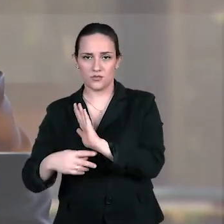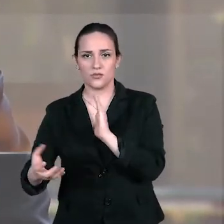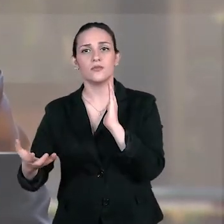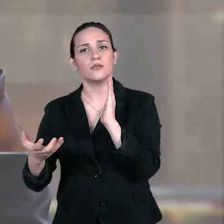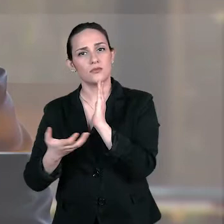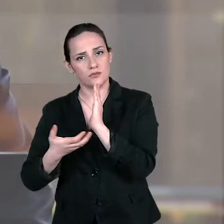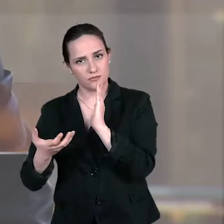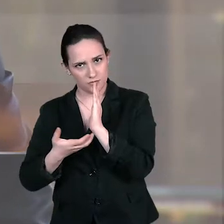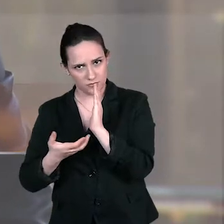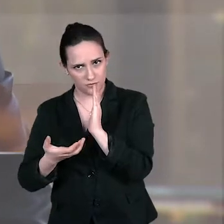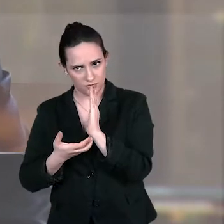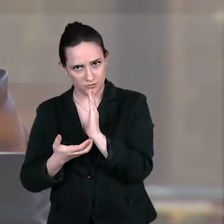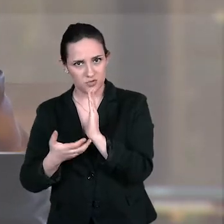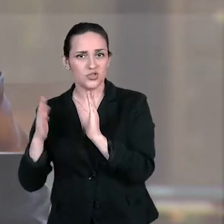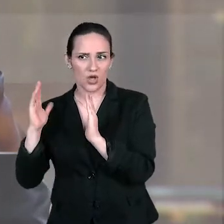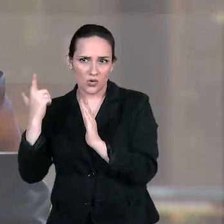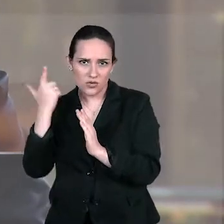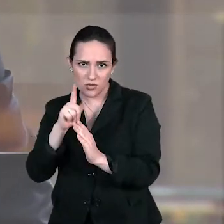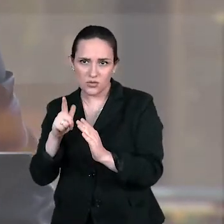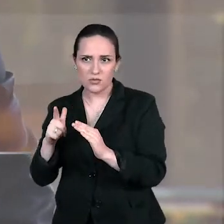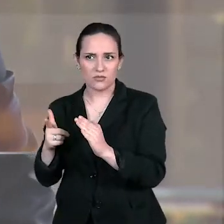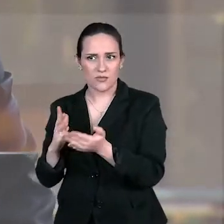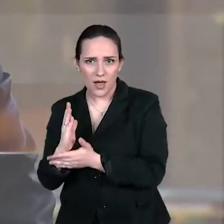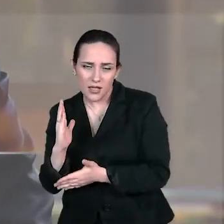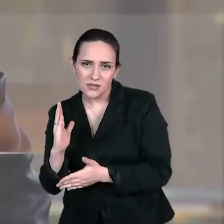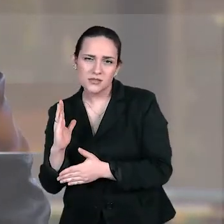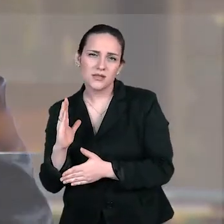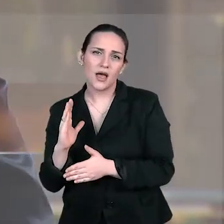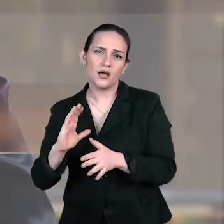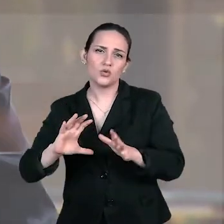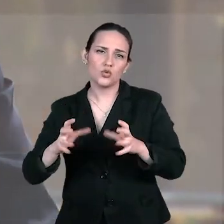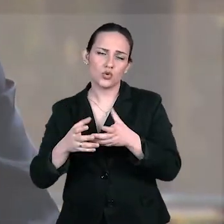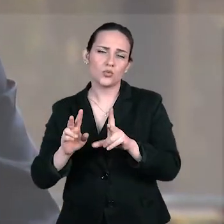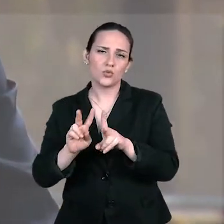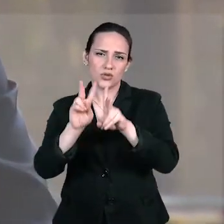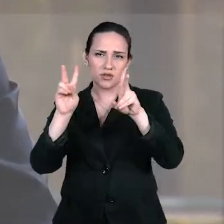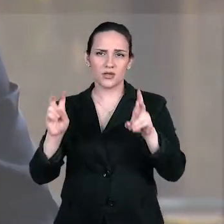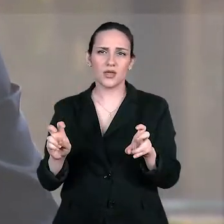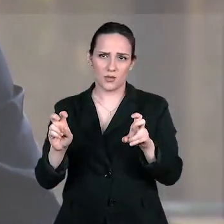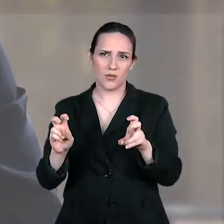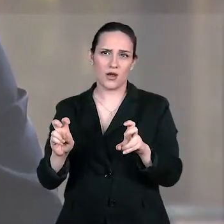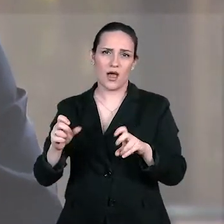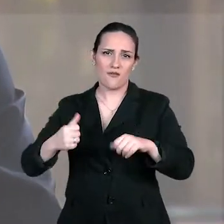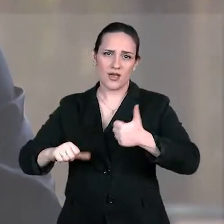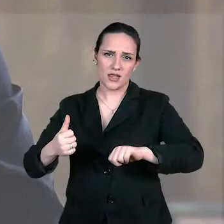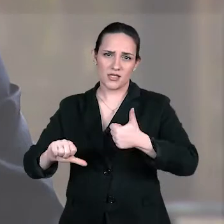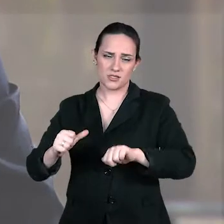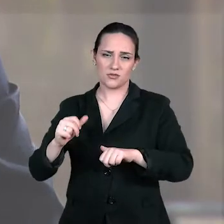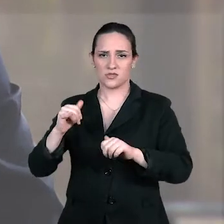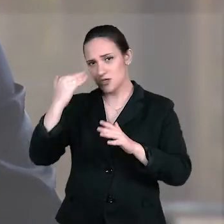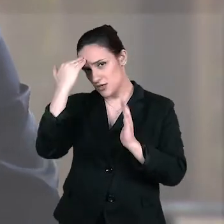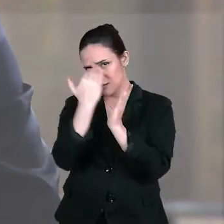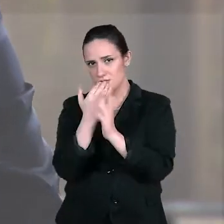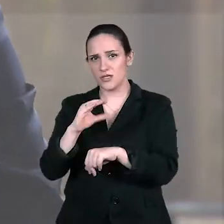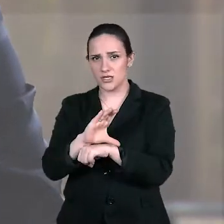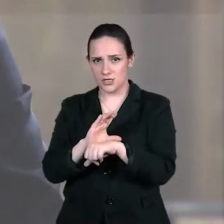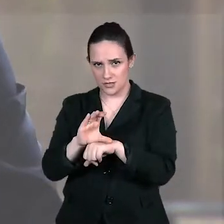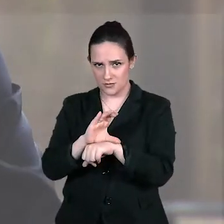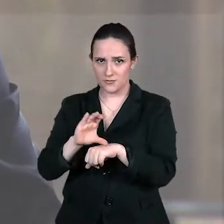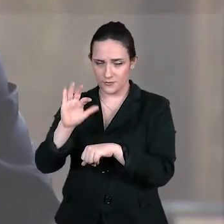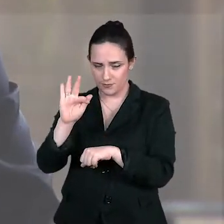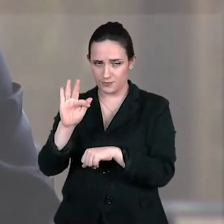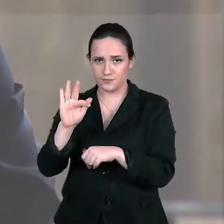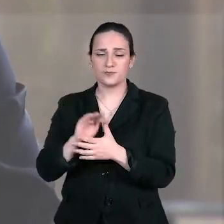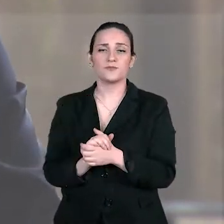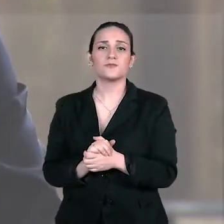Congresso, na Câmara, dos Deputados, está um pouco mais avançada. Ela já passou do primeiro estágio, que é a tramitação na CCJ,